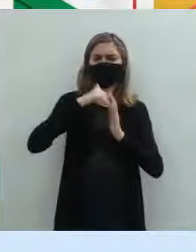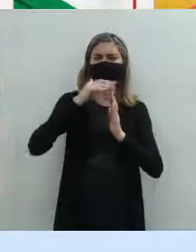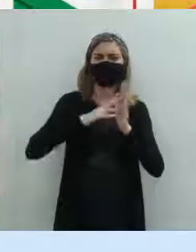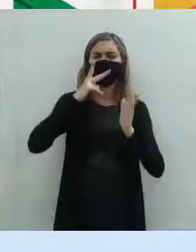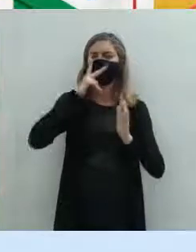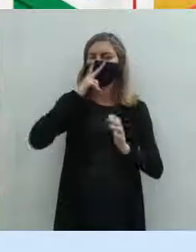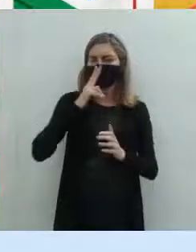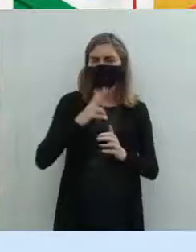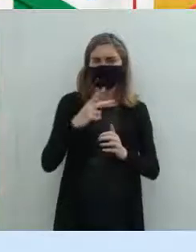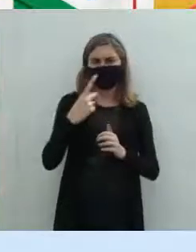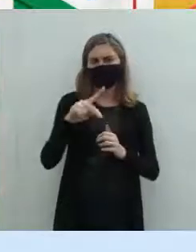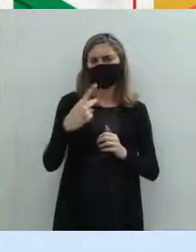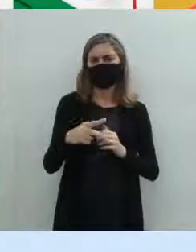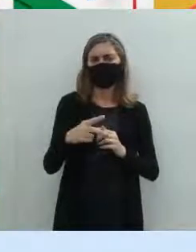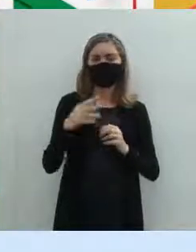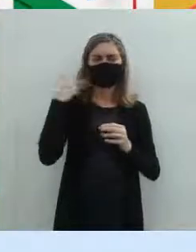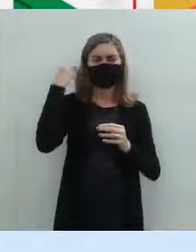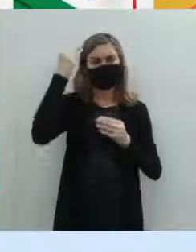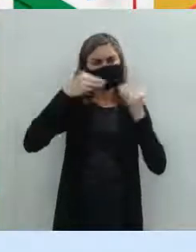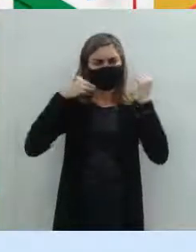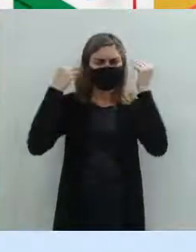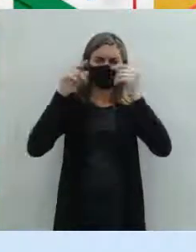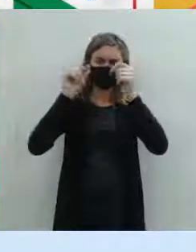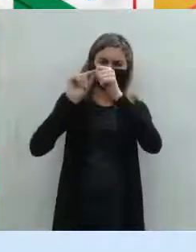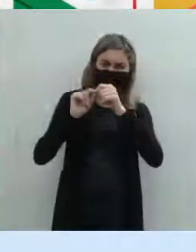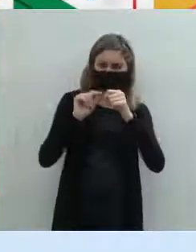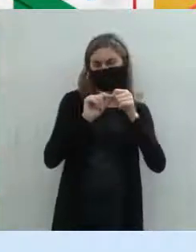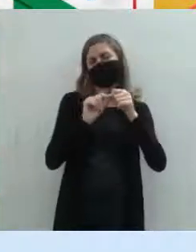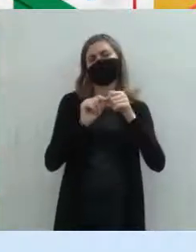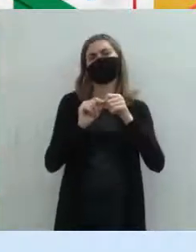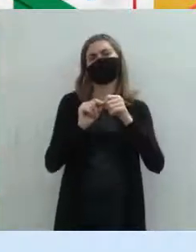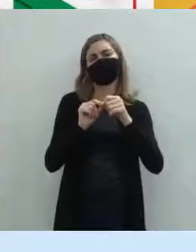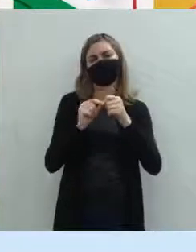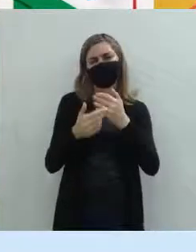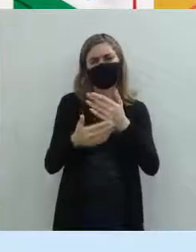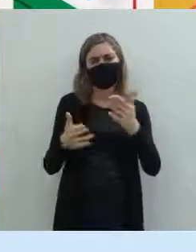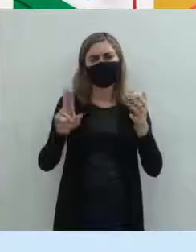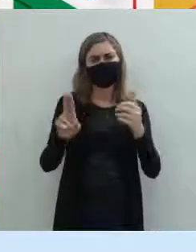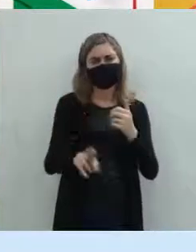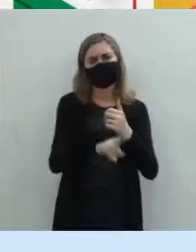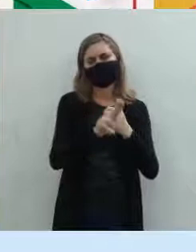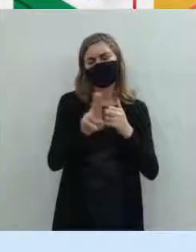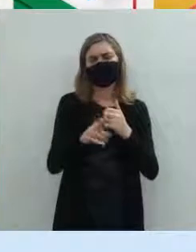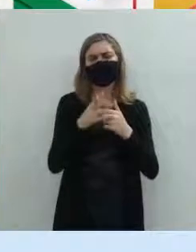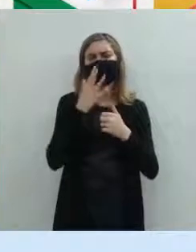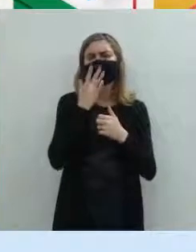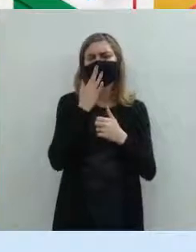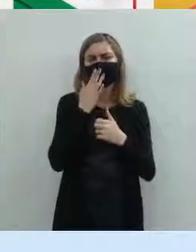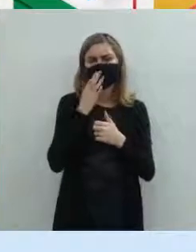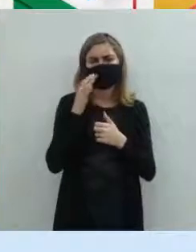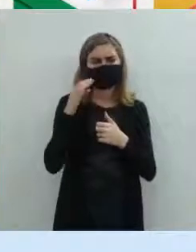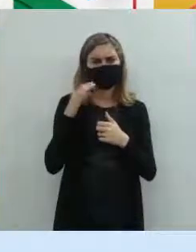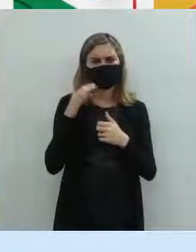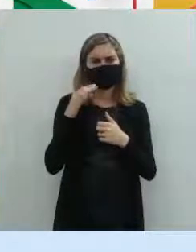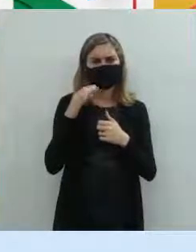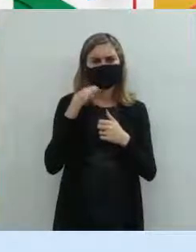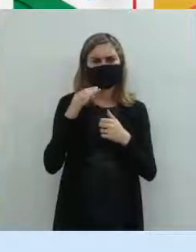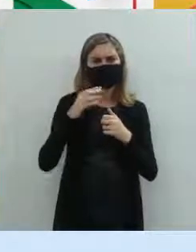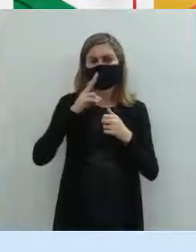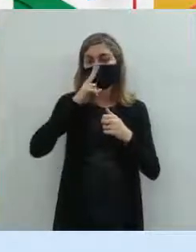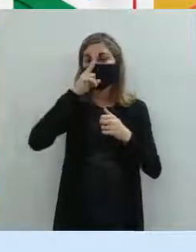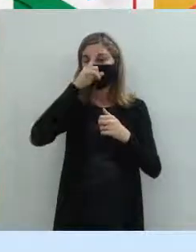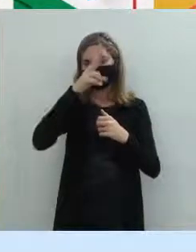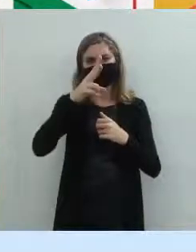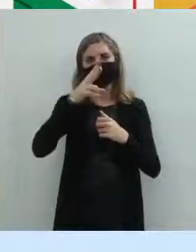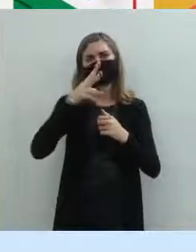mesmos vão lá e vão experimentando e vão fazendo. E eles utilizam bastante cores quentes, tá certo? Em seus trabalhos, como a gente